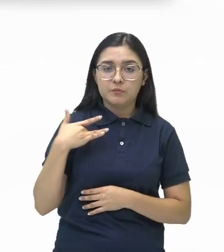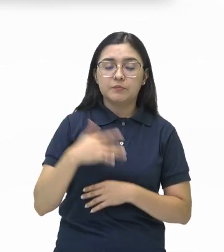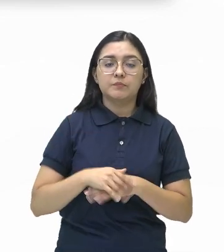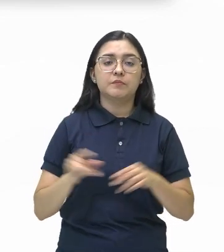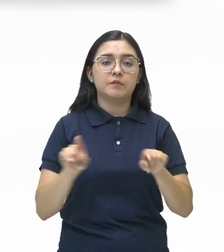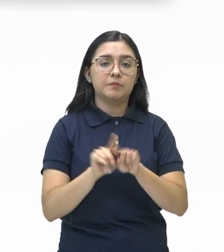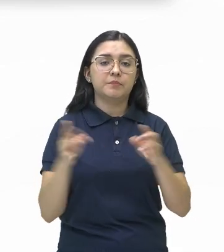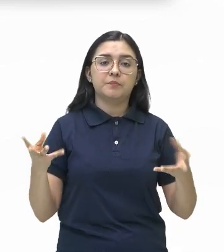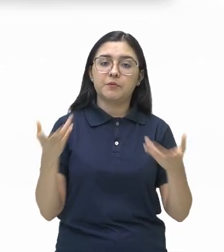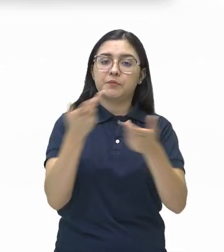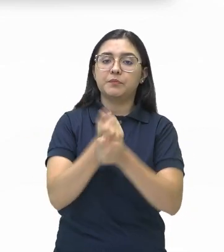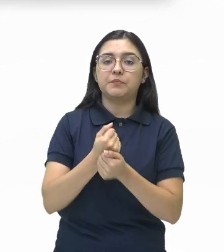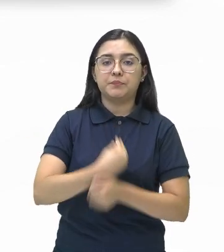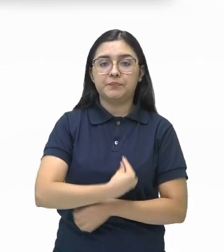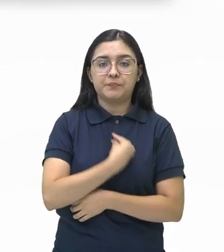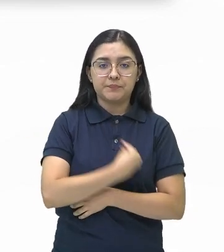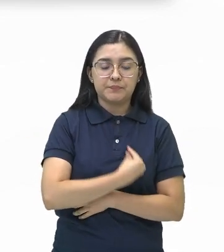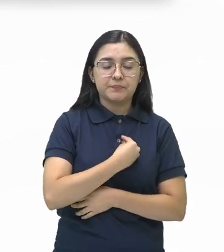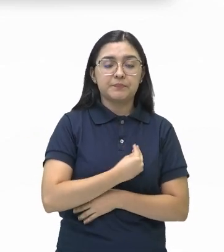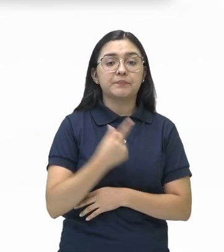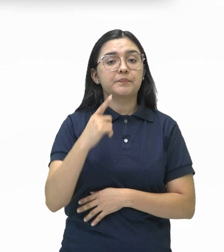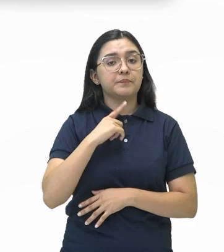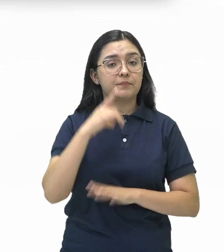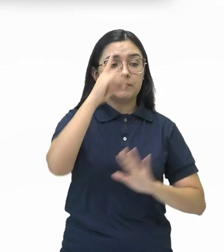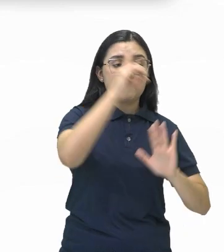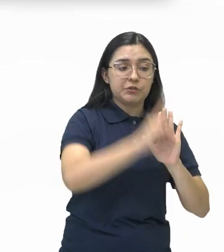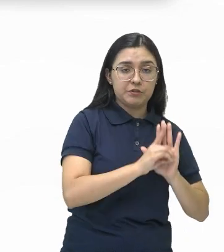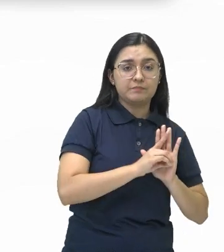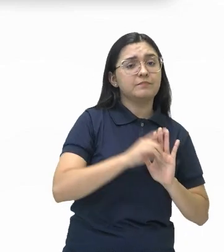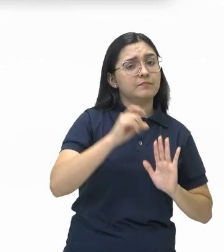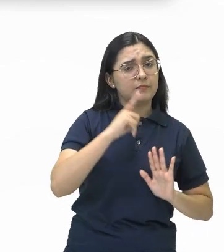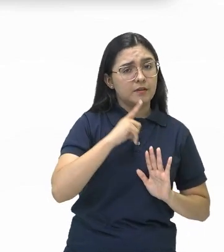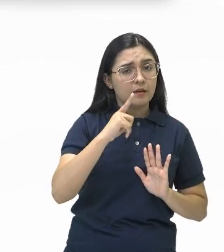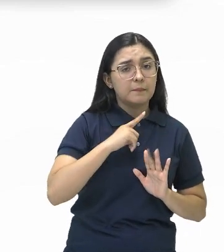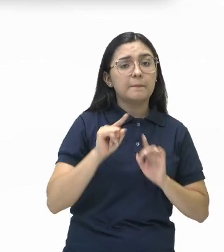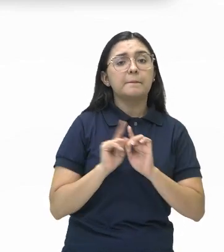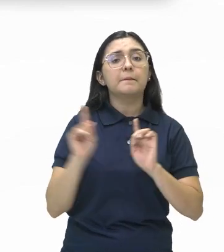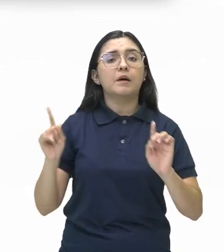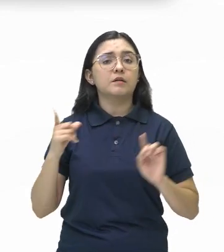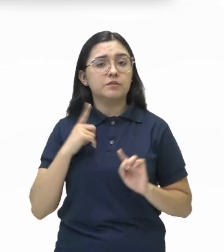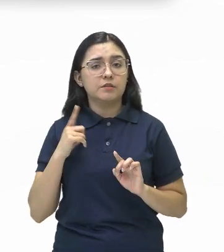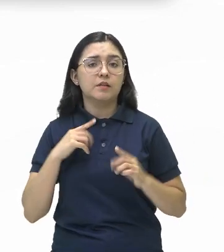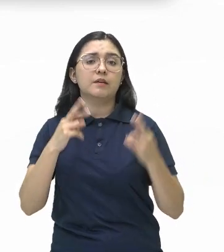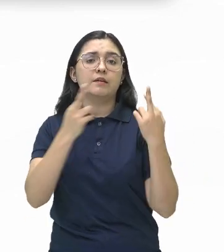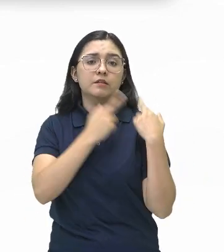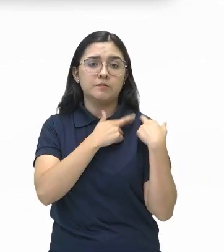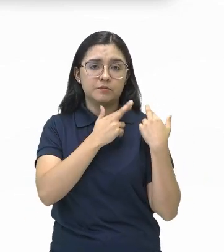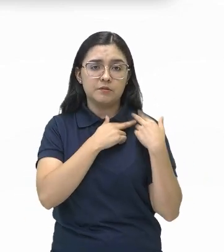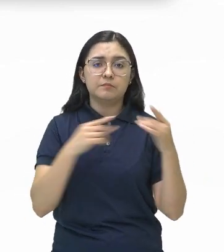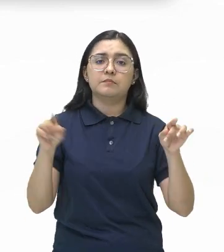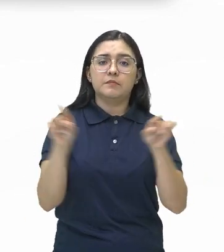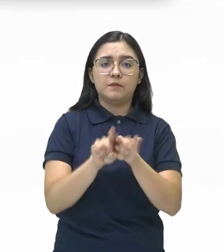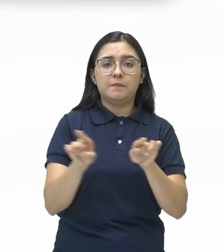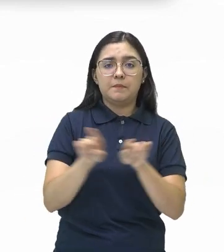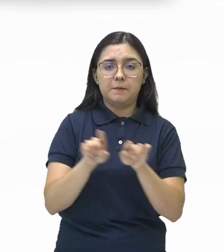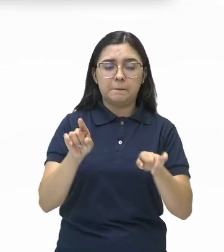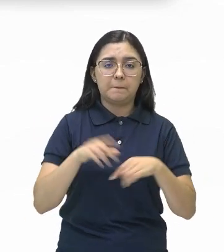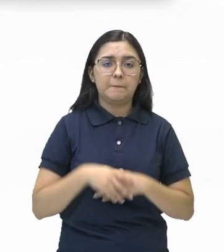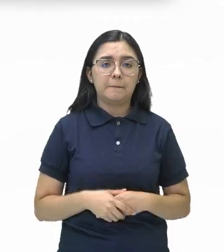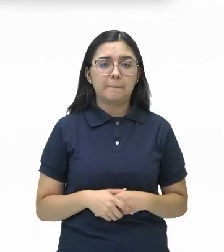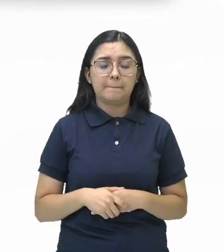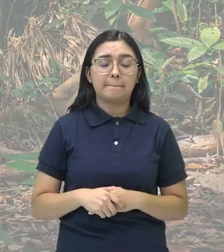A qualidade de vida, por exemplo. Então, nós temos direitos, sim, mas temos deveres também,